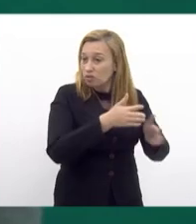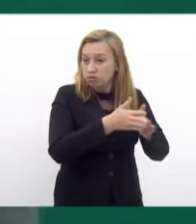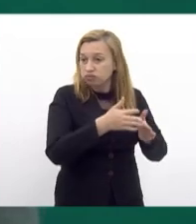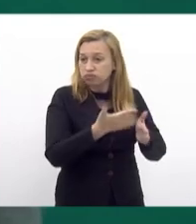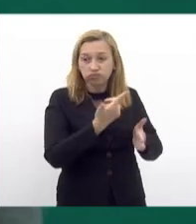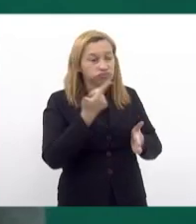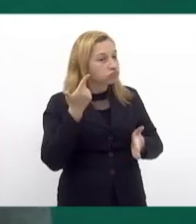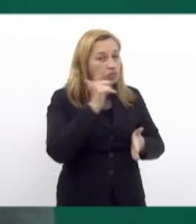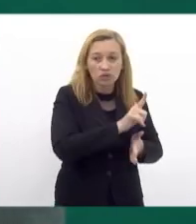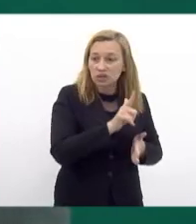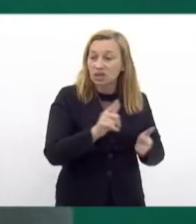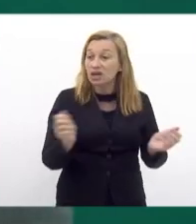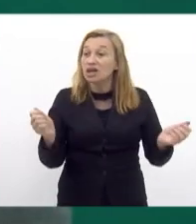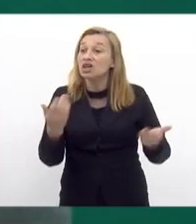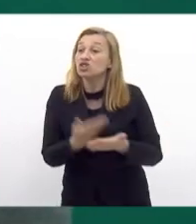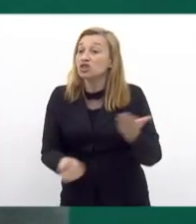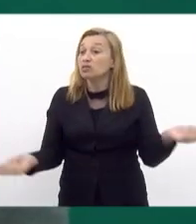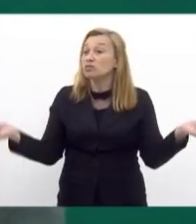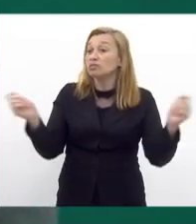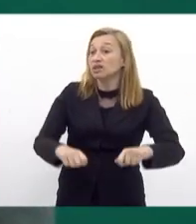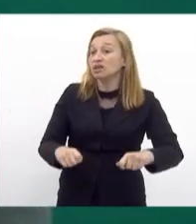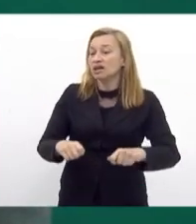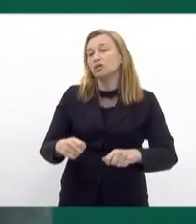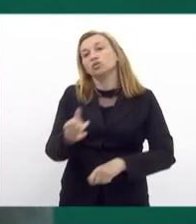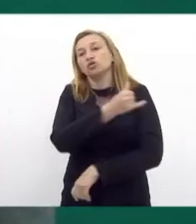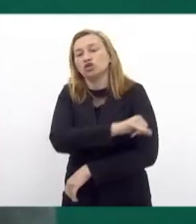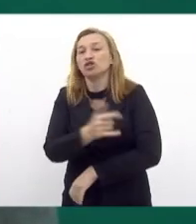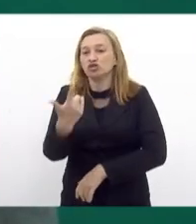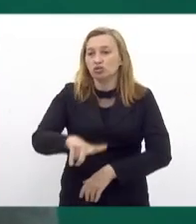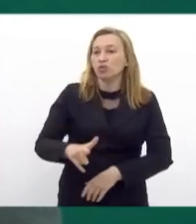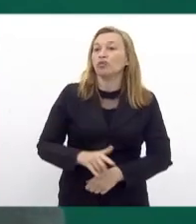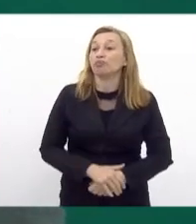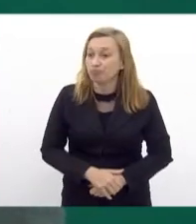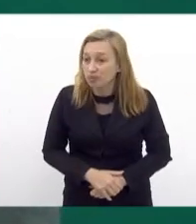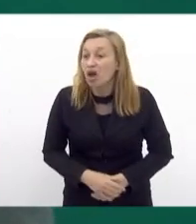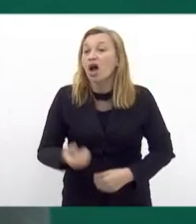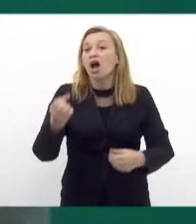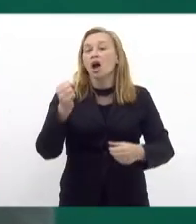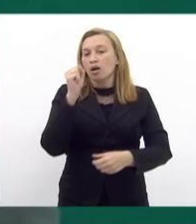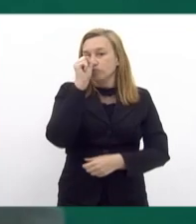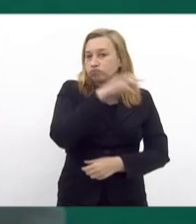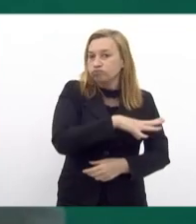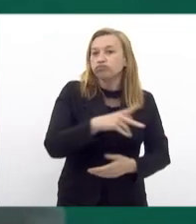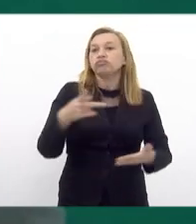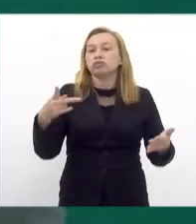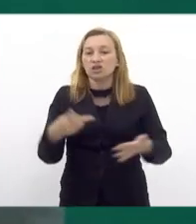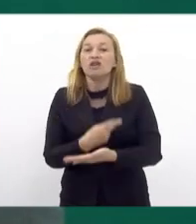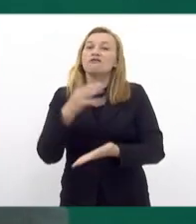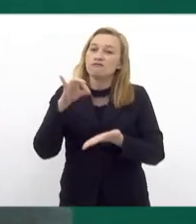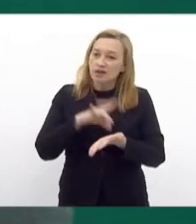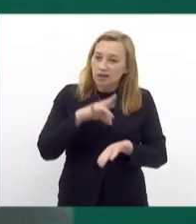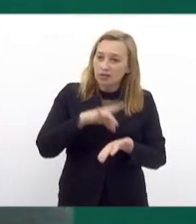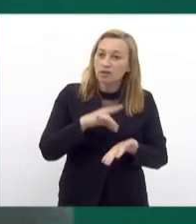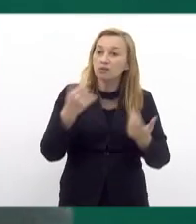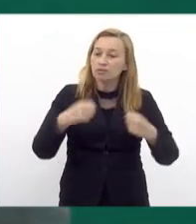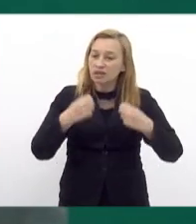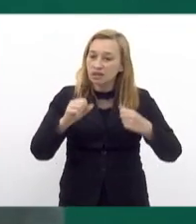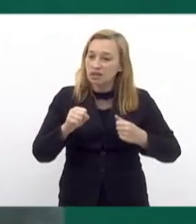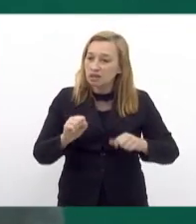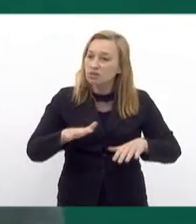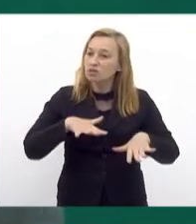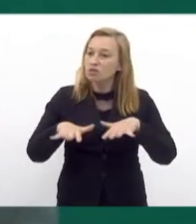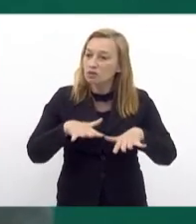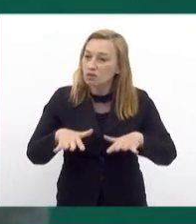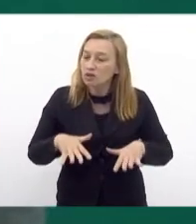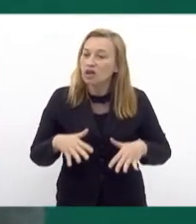uma vez, tirando a competitividade do Rio de Janeiro. Então, é um absurdo o que está acontecendo. Realmente, nós temos que nos mobilizar e eu